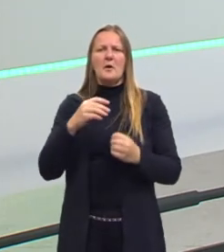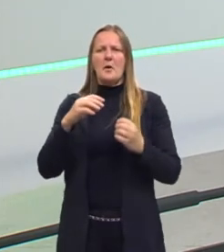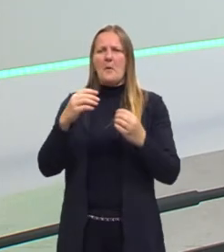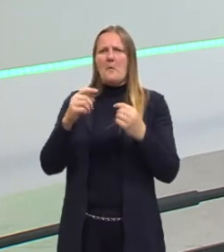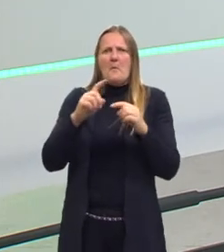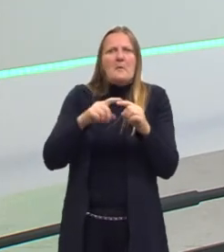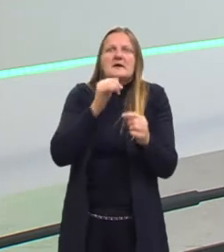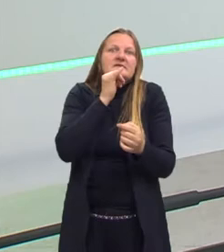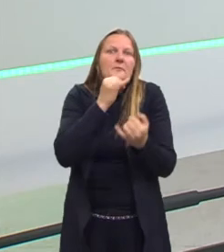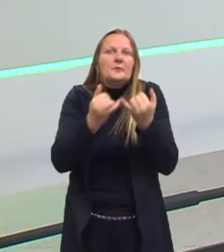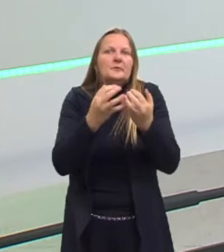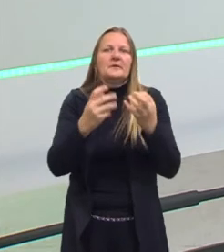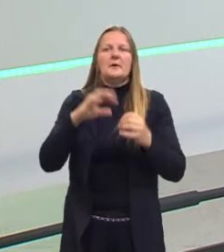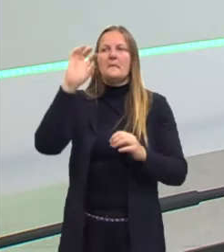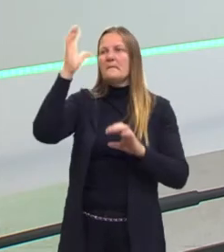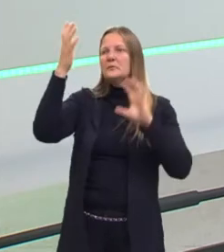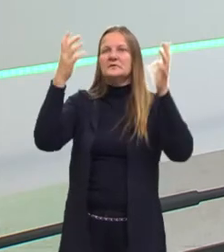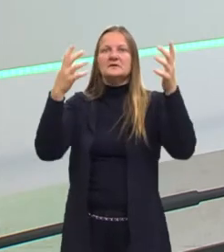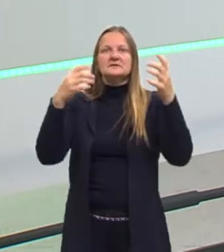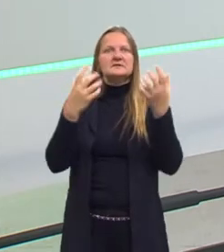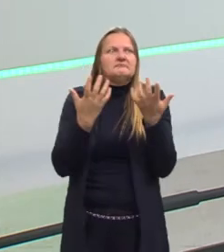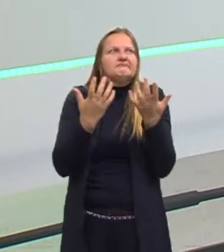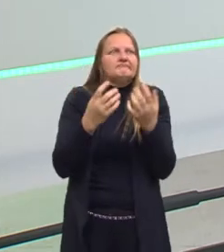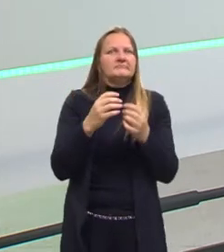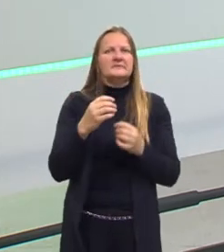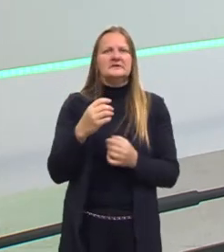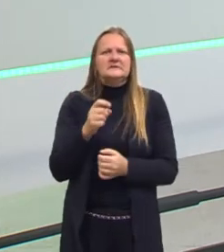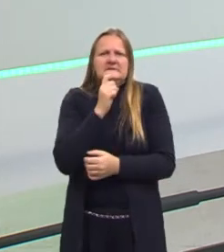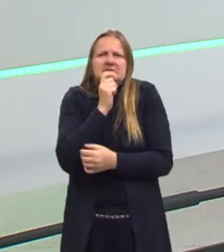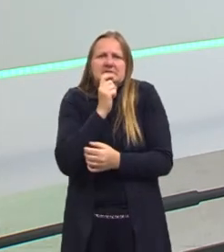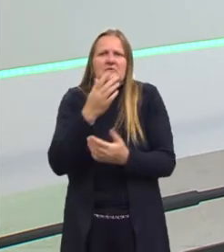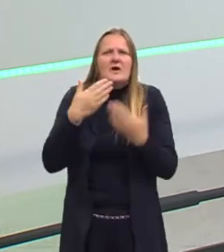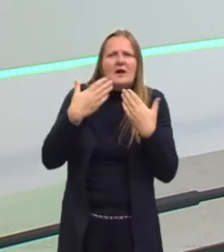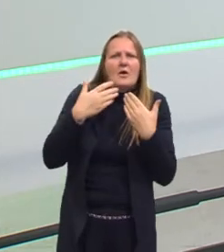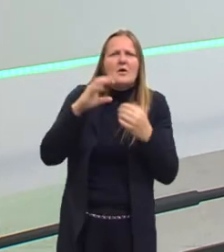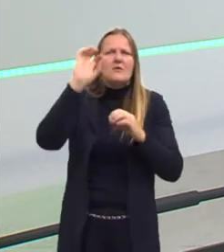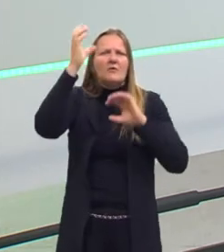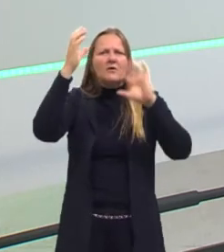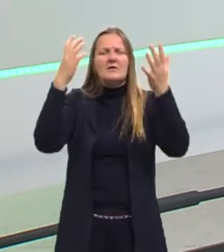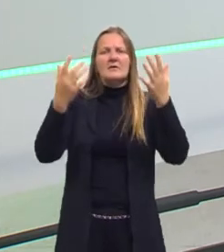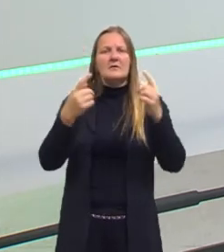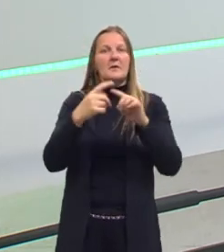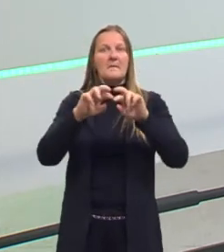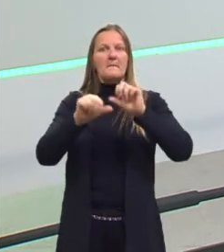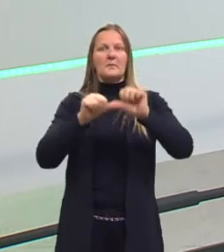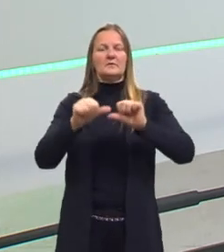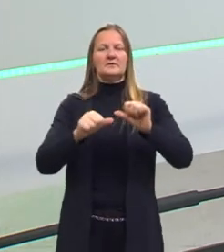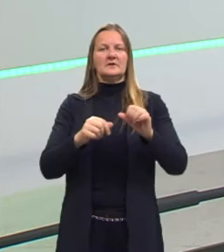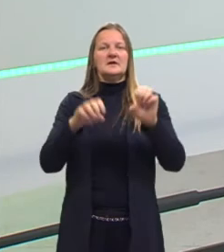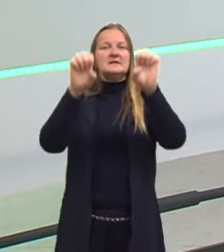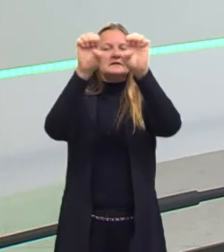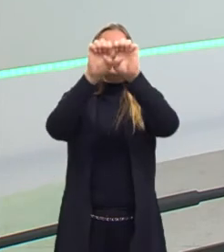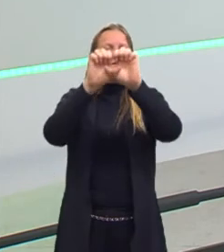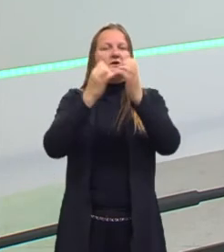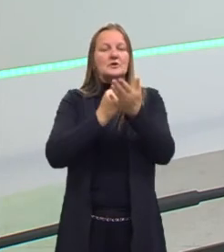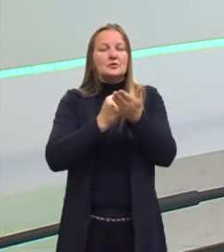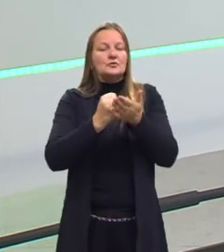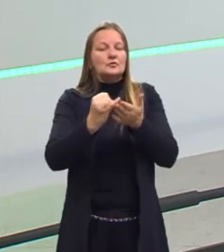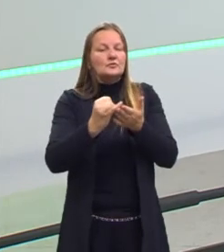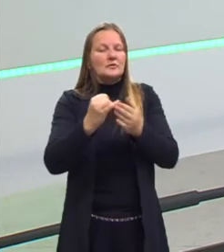climáticas se tu seguir o esqueleto que é a estrutura introdução